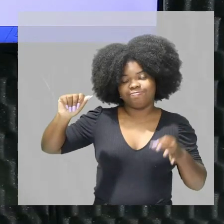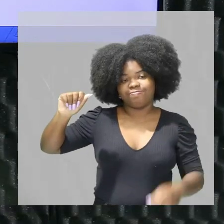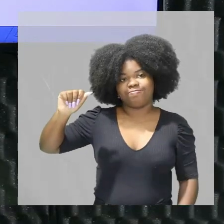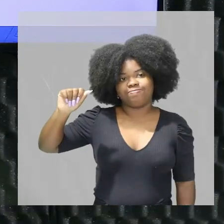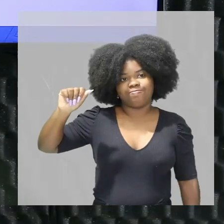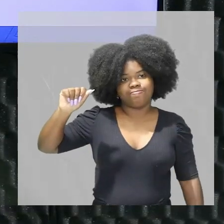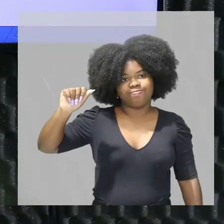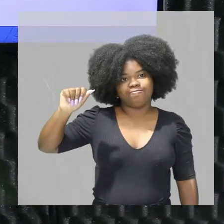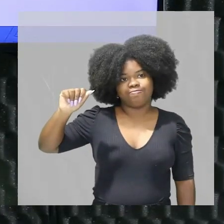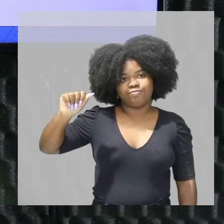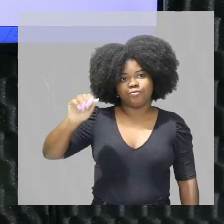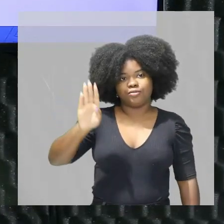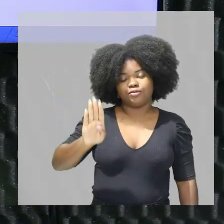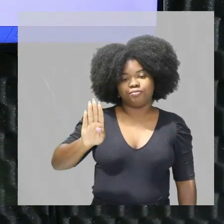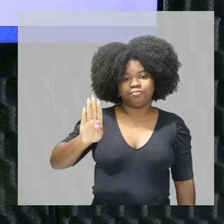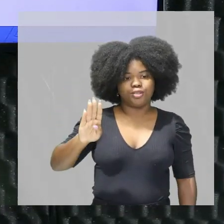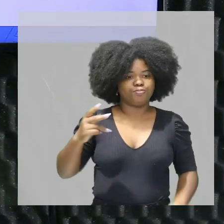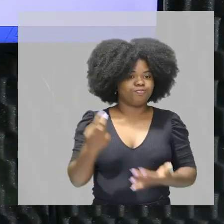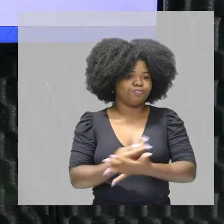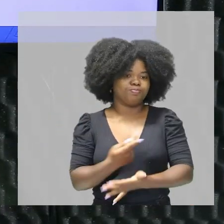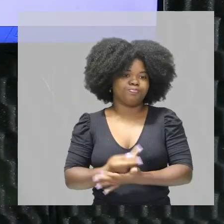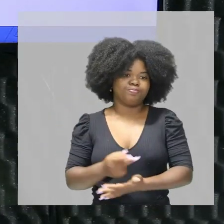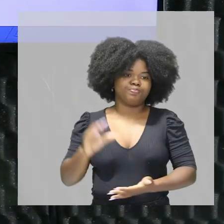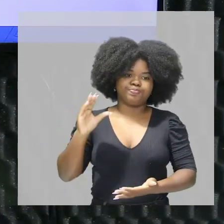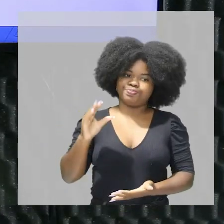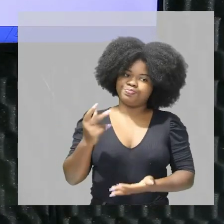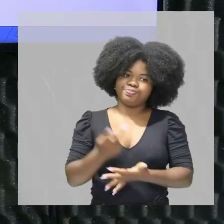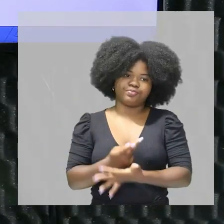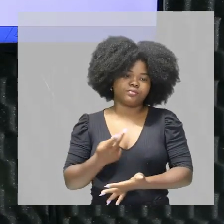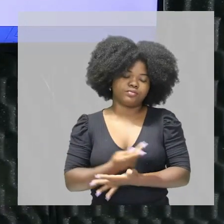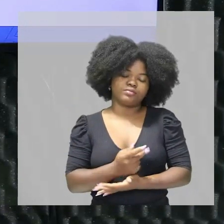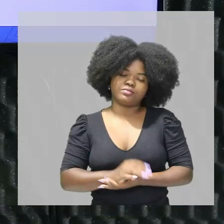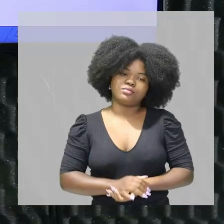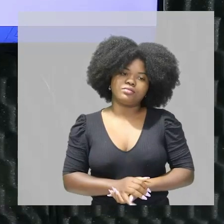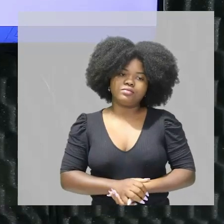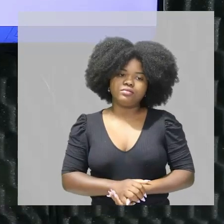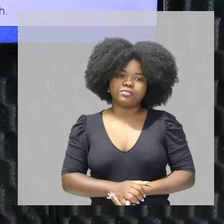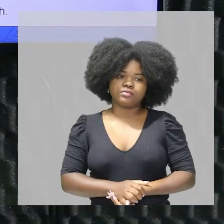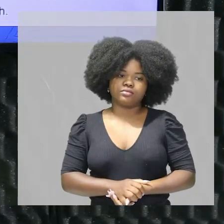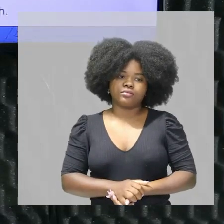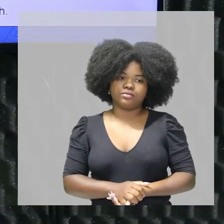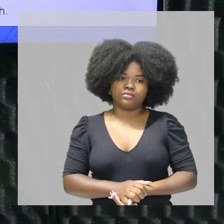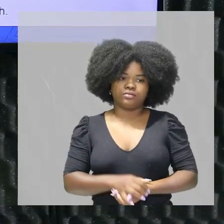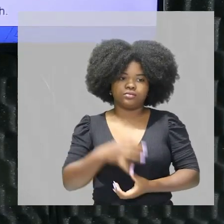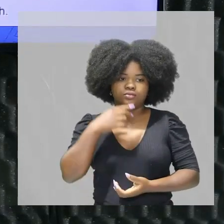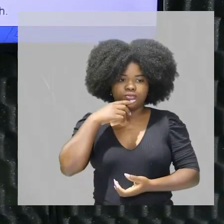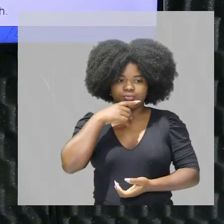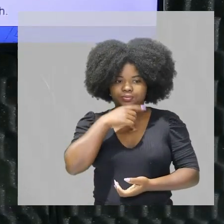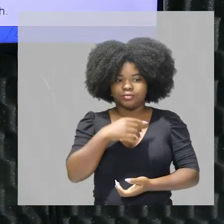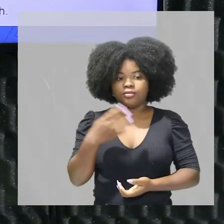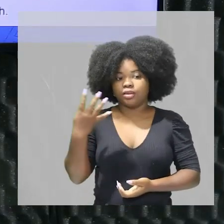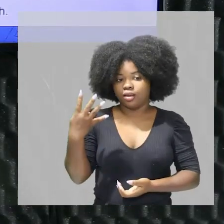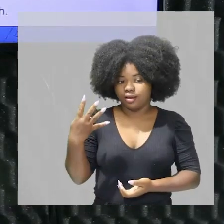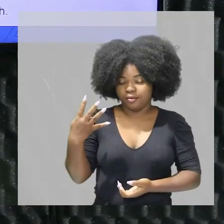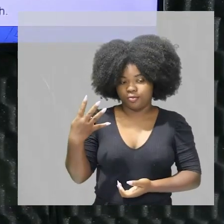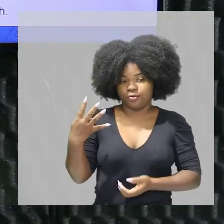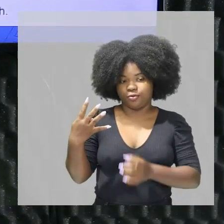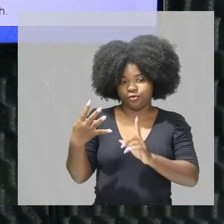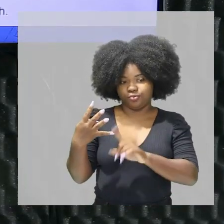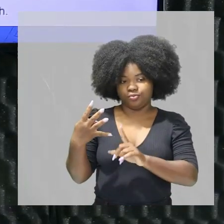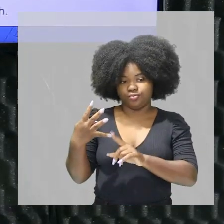aqui a letra B a1 e A3 e a letra c é a unha 4 certo A4 gente olha